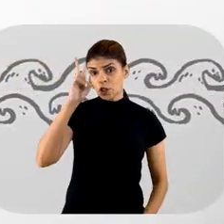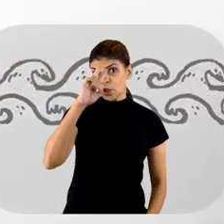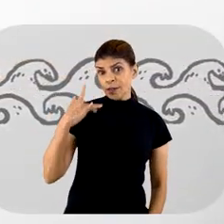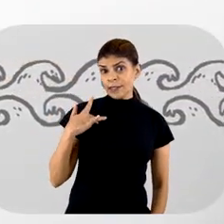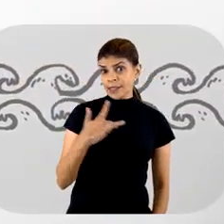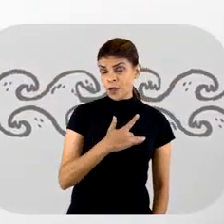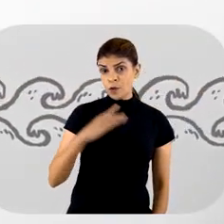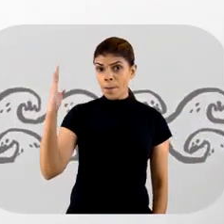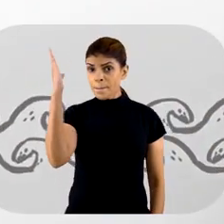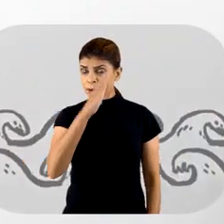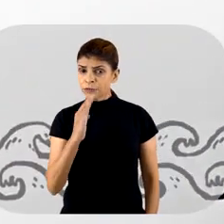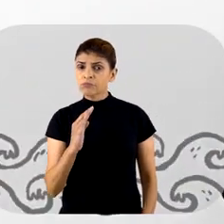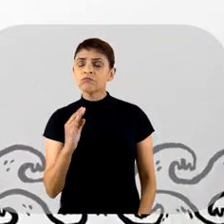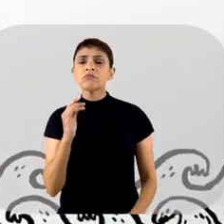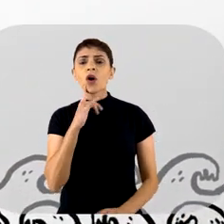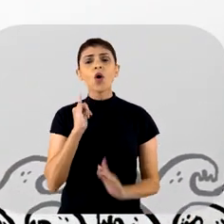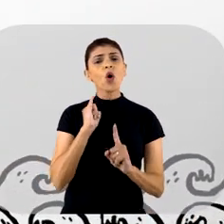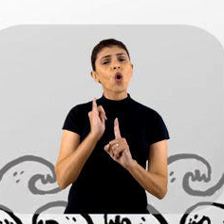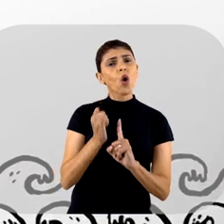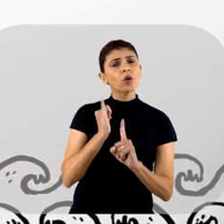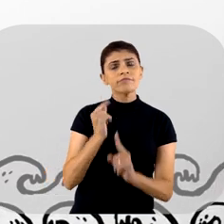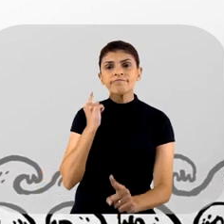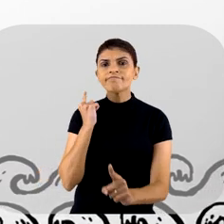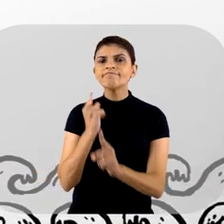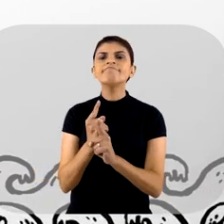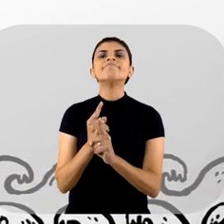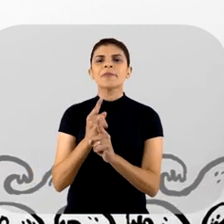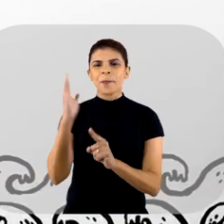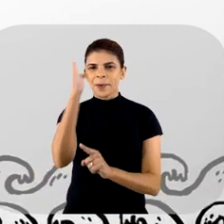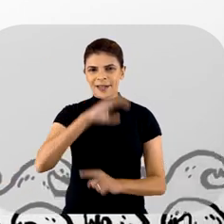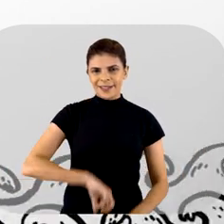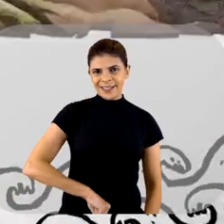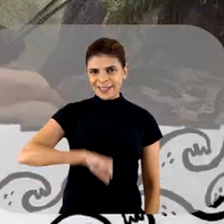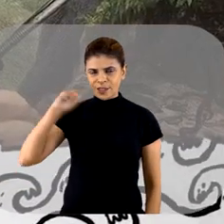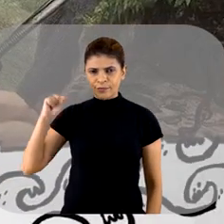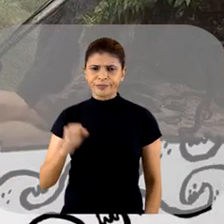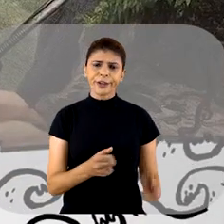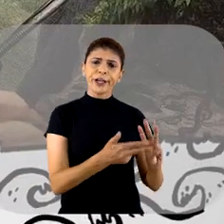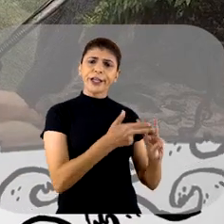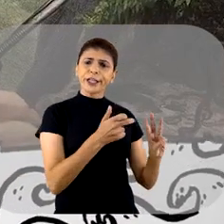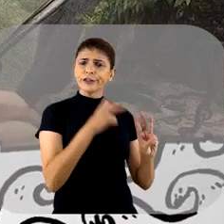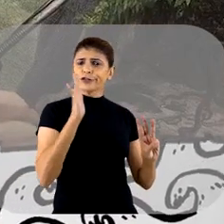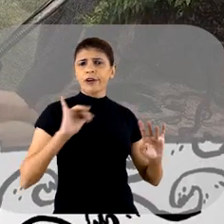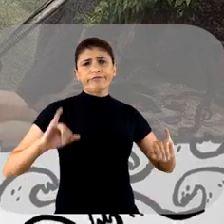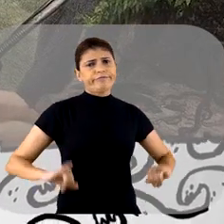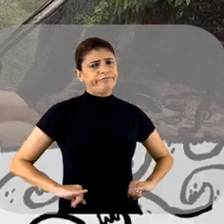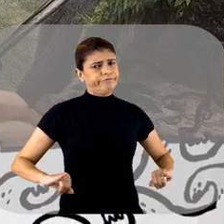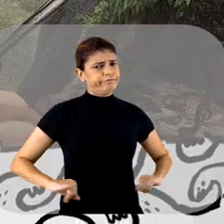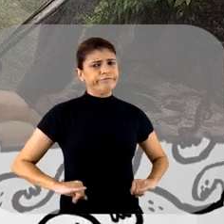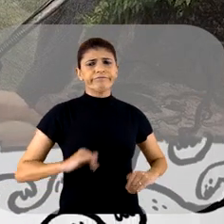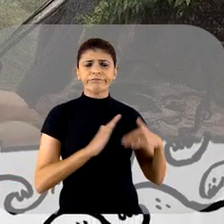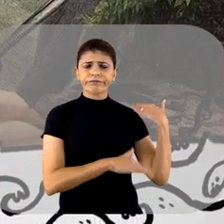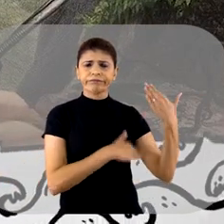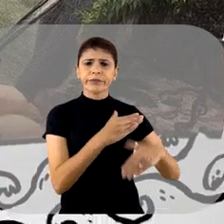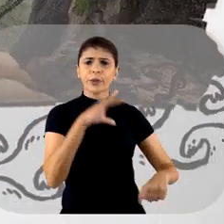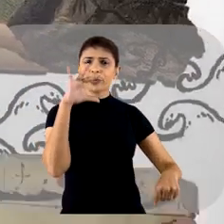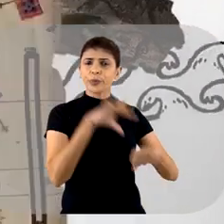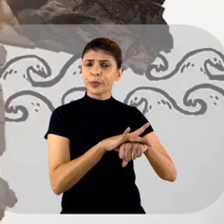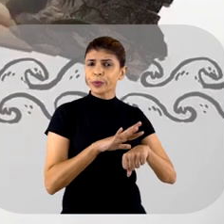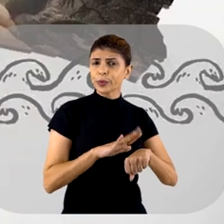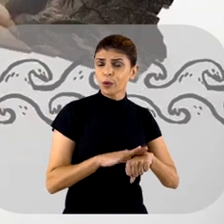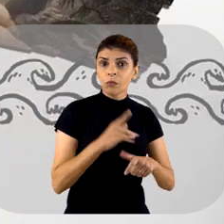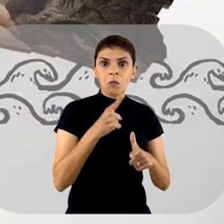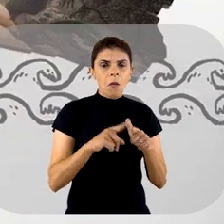A história da saúde do Brasil pode ser contada a partir do descobrimento. Claro, os índios já padeciam de algumas enfermidades, mas